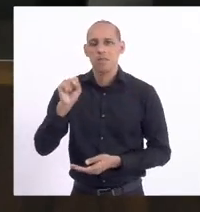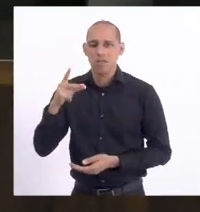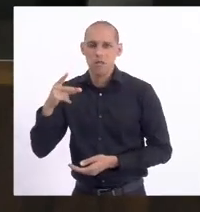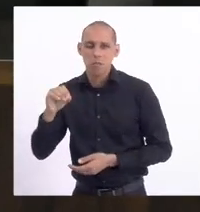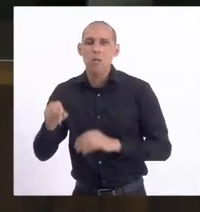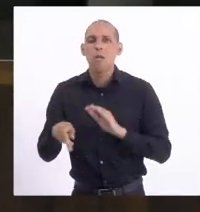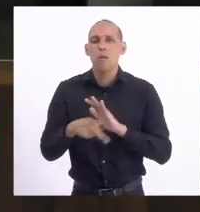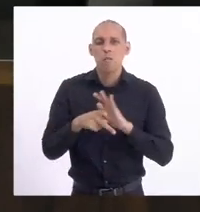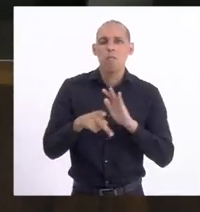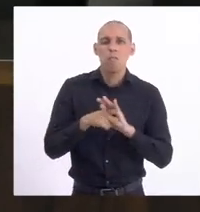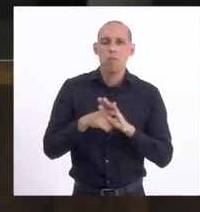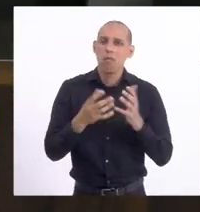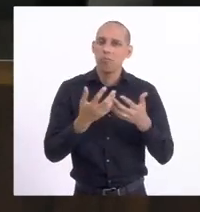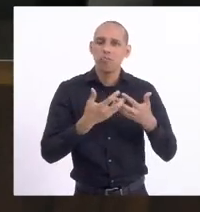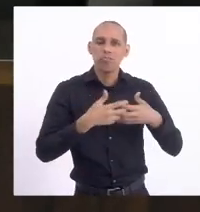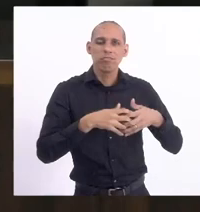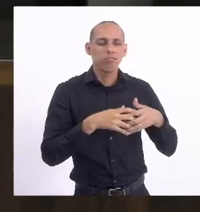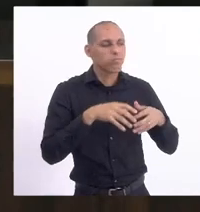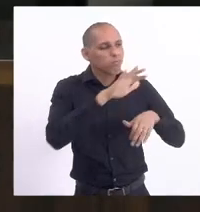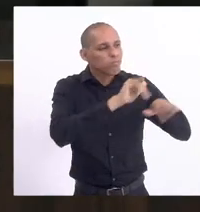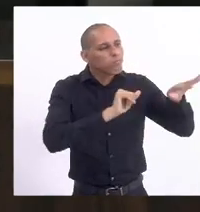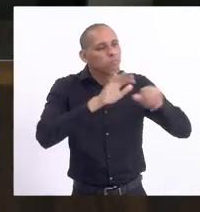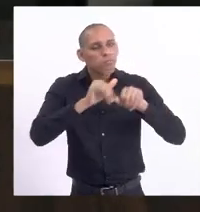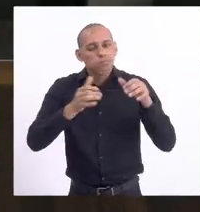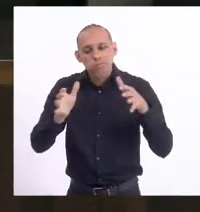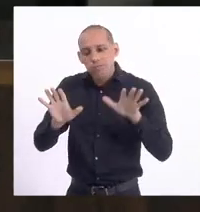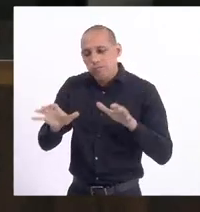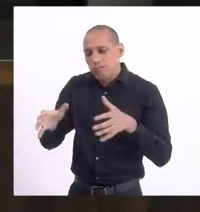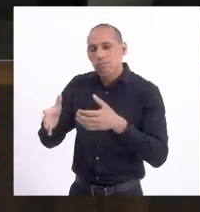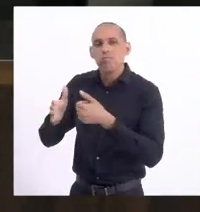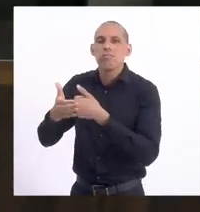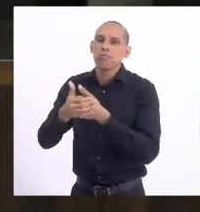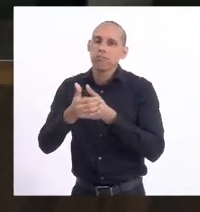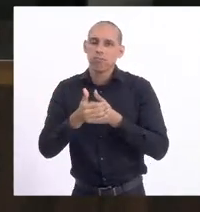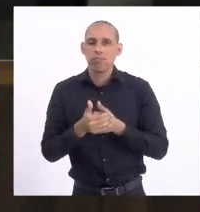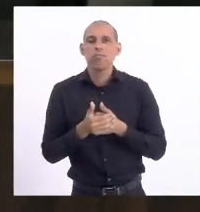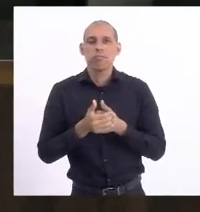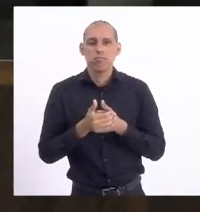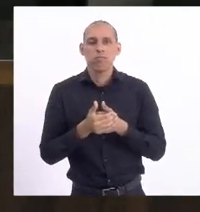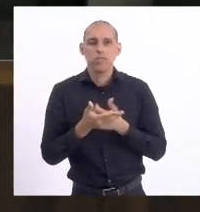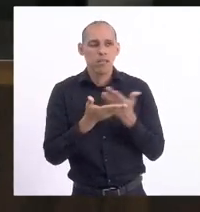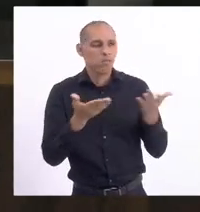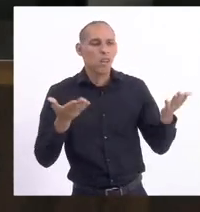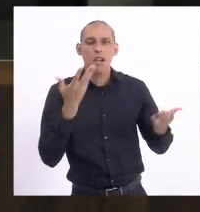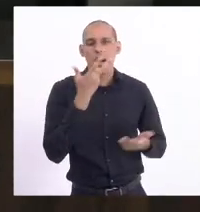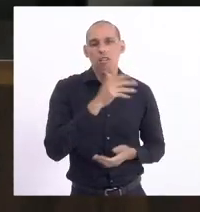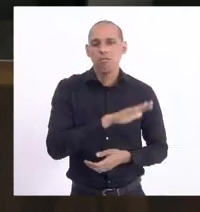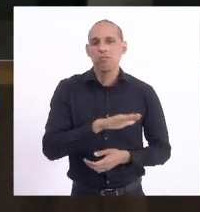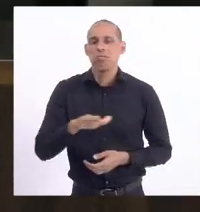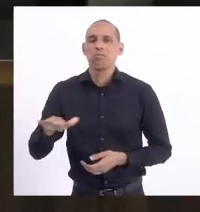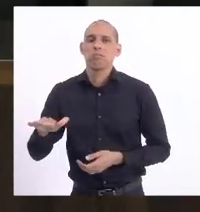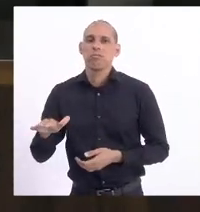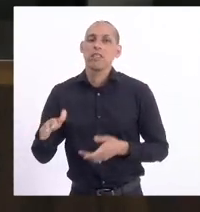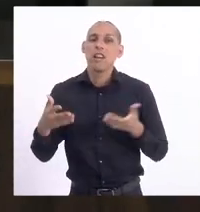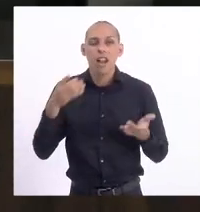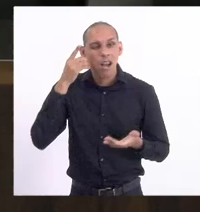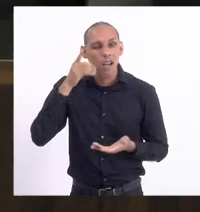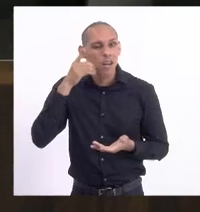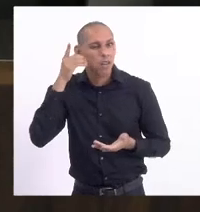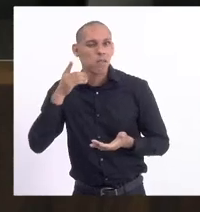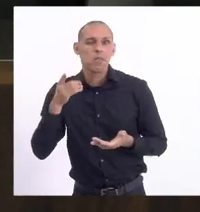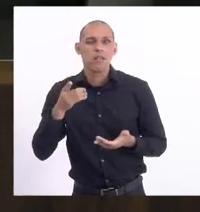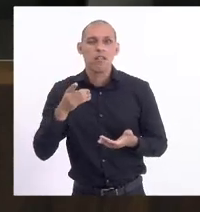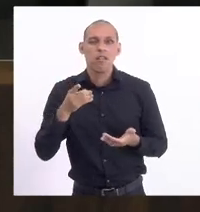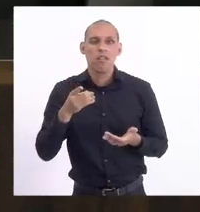está fazendo um trabalho muito bacana de acolhimento a essas crianças. E A deputada colocou essa questão mais cedo para mim, pedi para